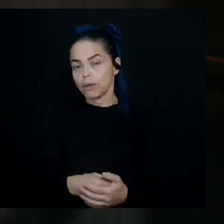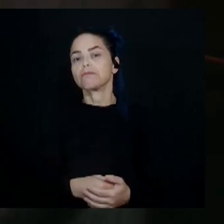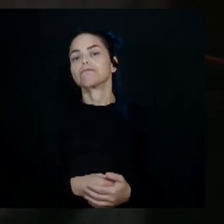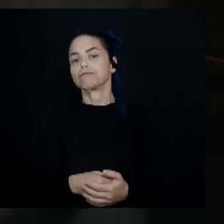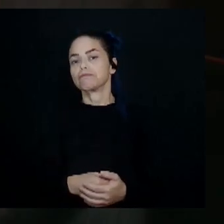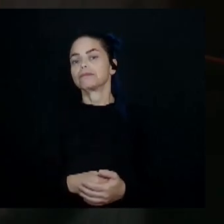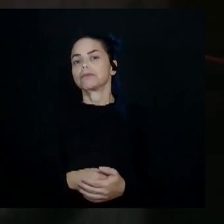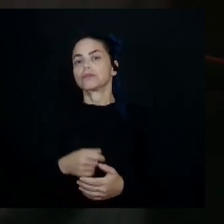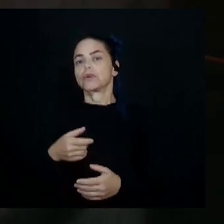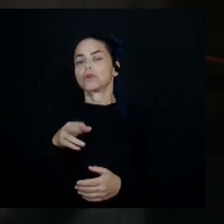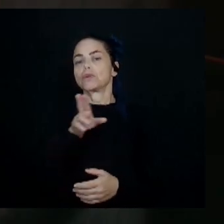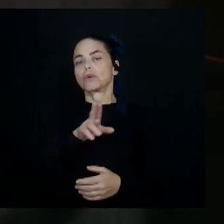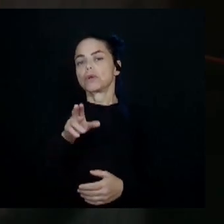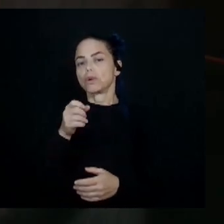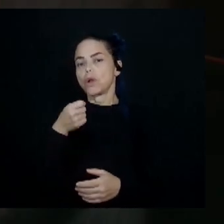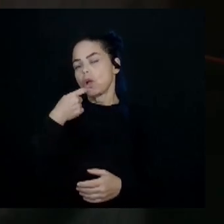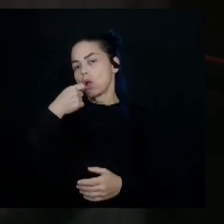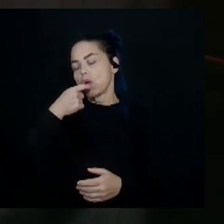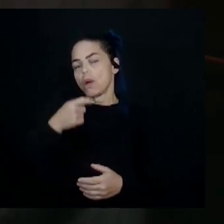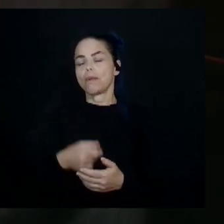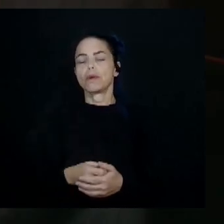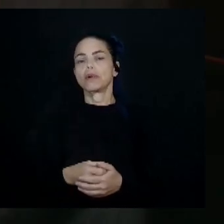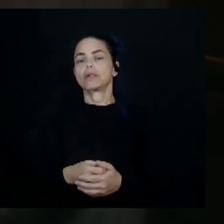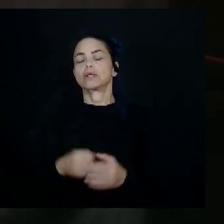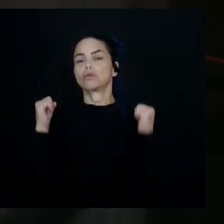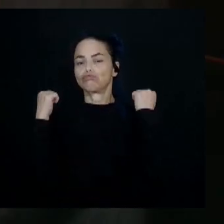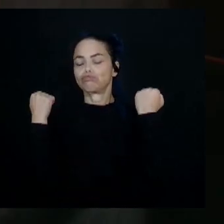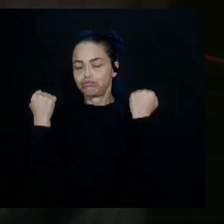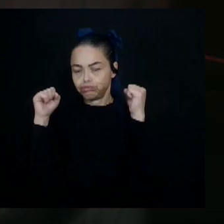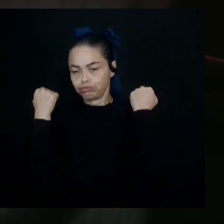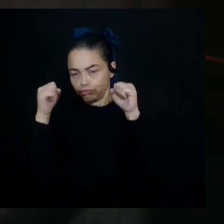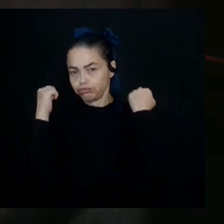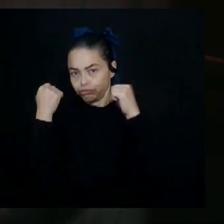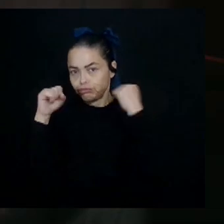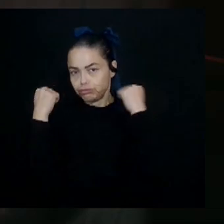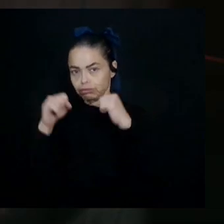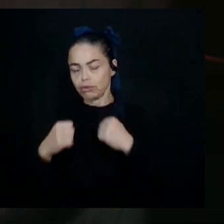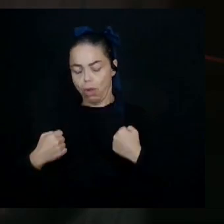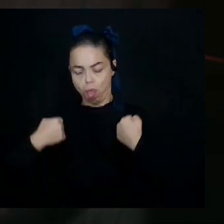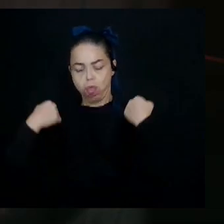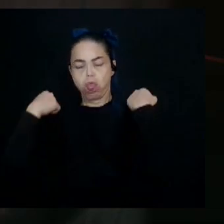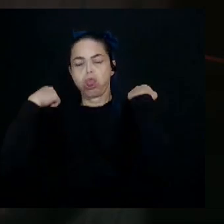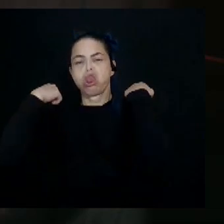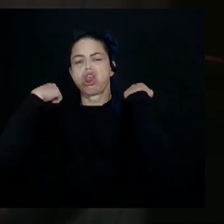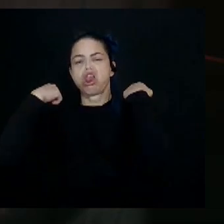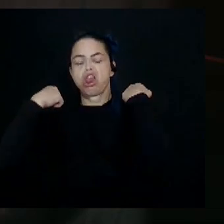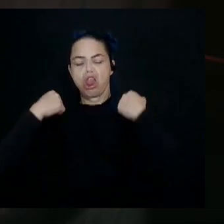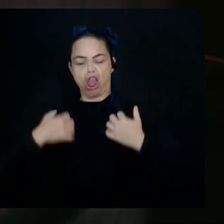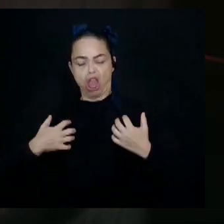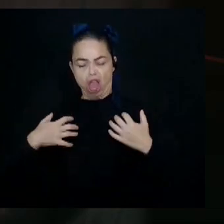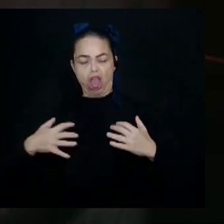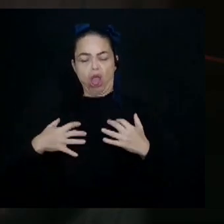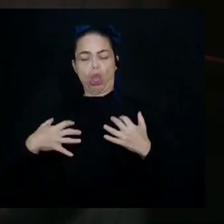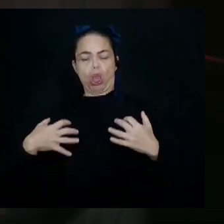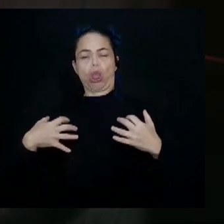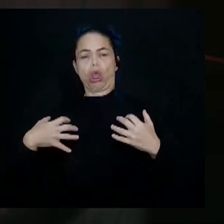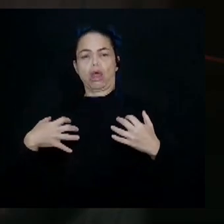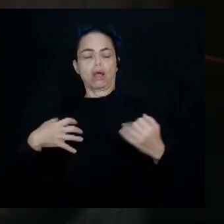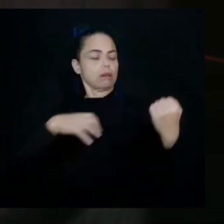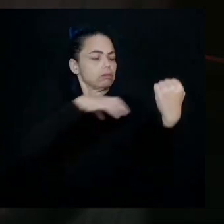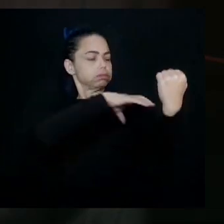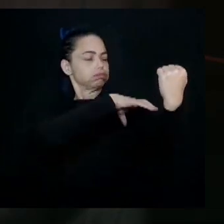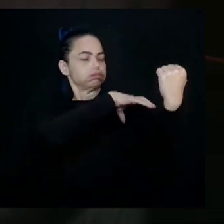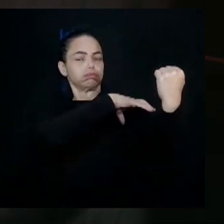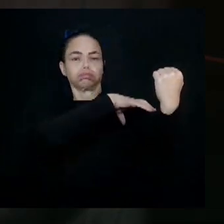tá usando ele direto nas academias para ficar forte, criar músculo. Mas e aí, você já parou para pensar